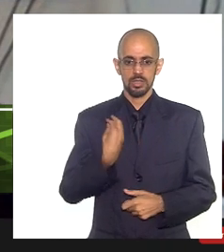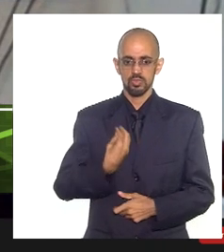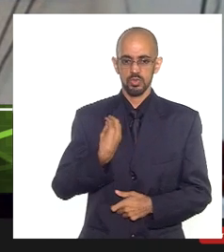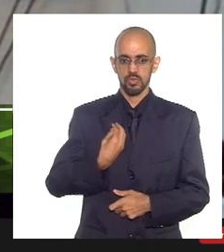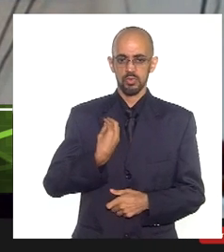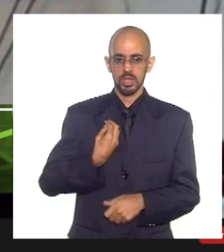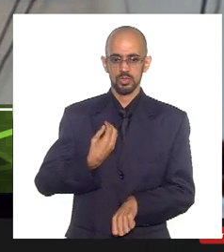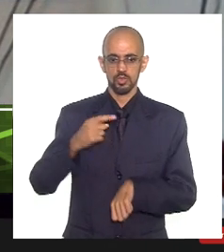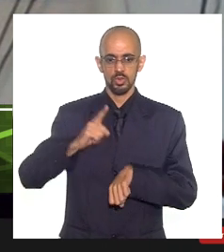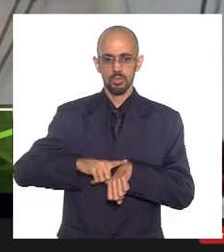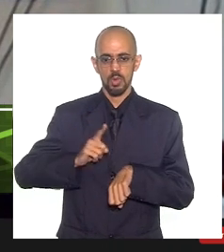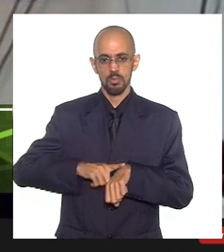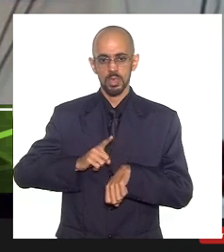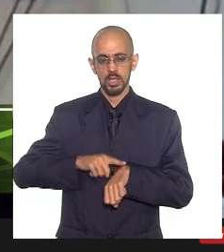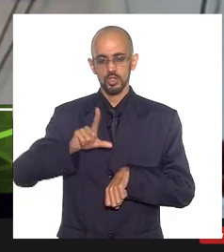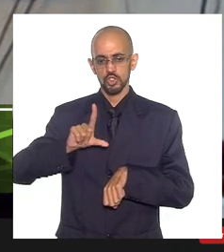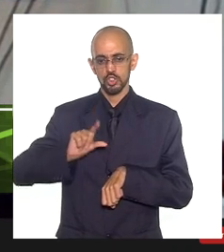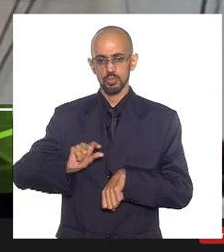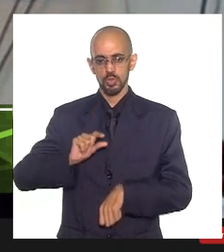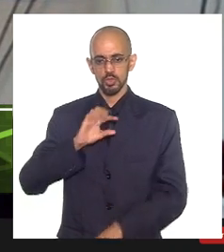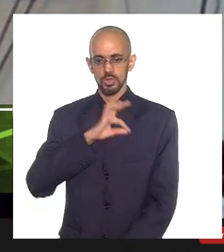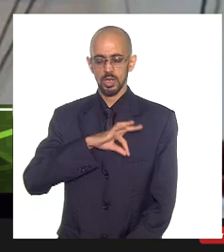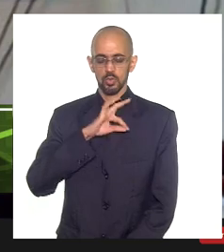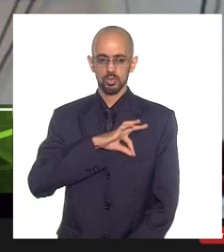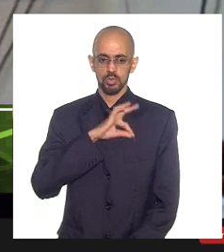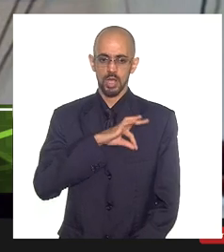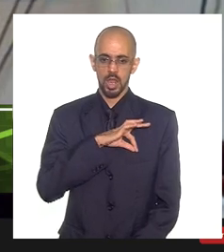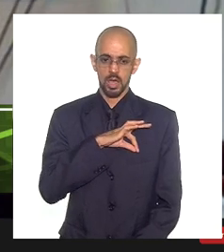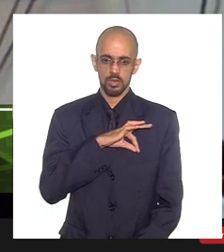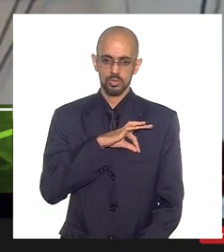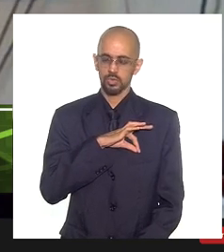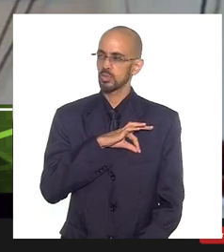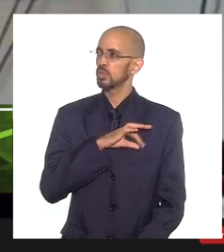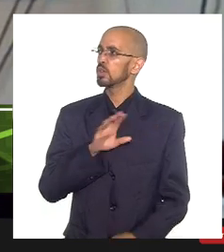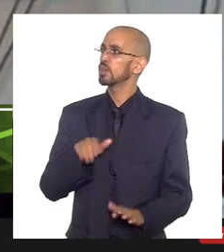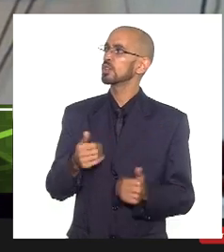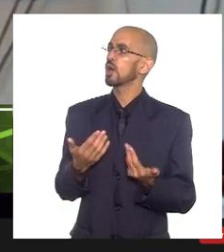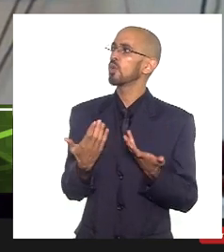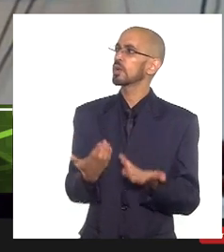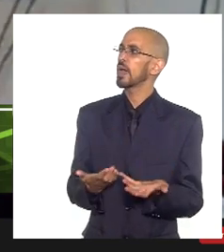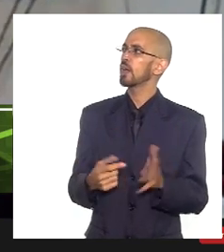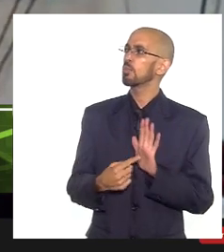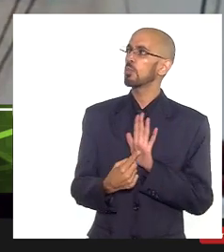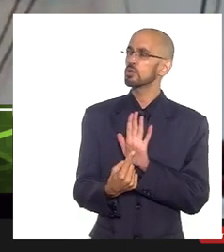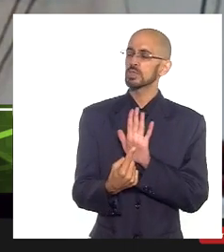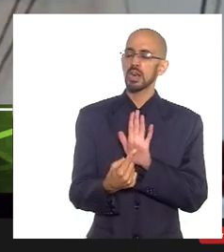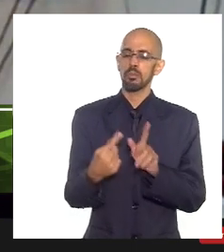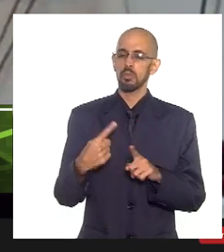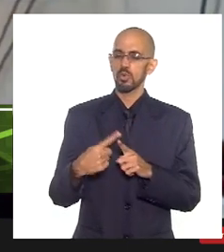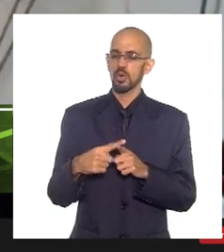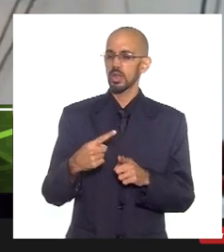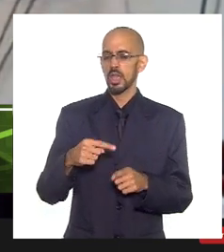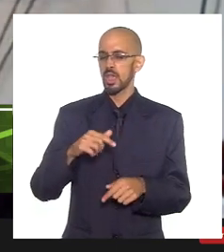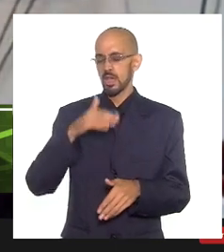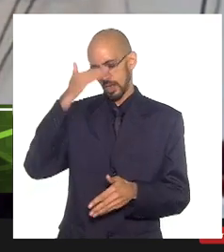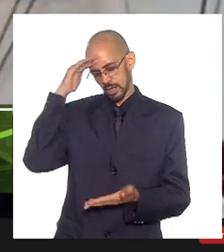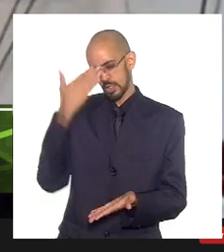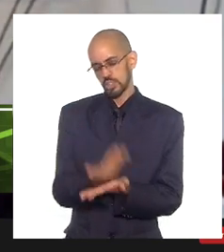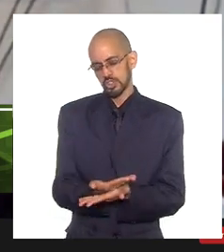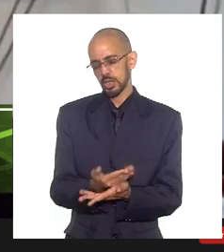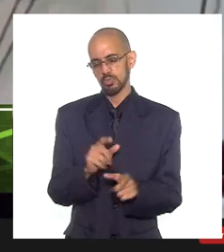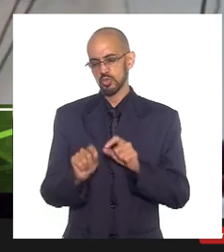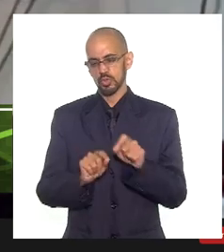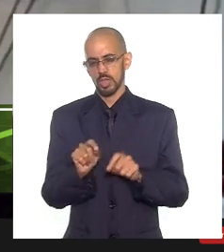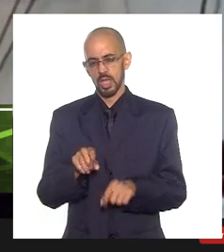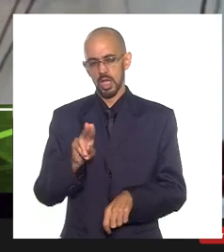momento de redução salarial então eu venho colocar essa questão aqui porque acreditamos que a universidade ela